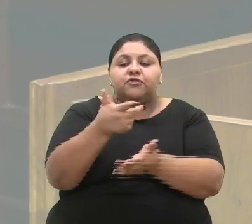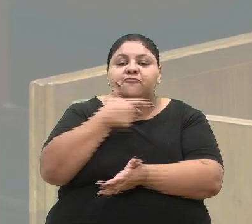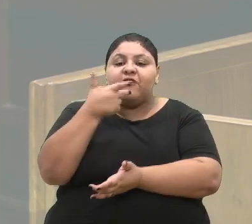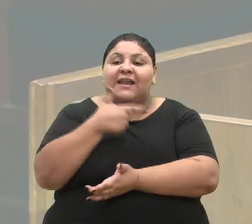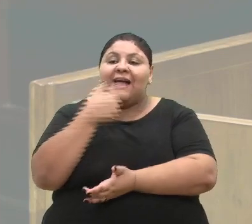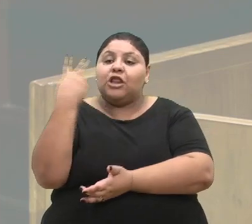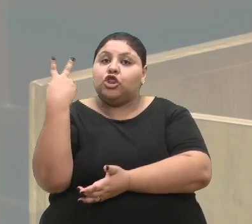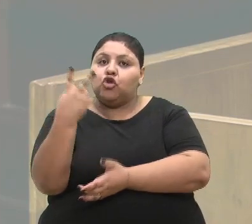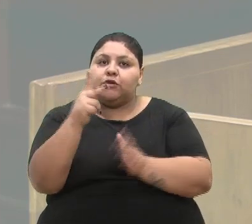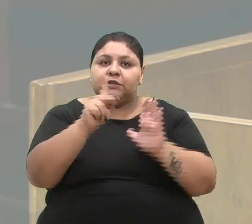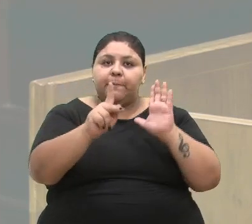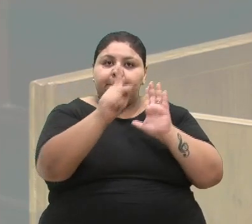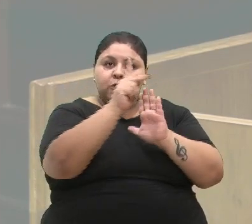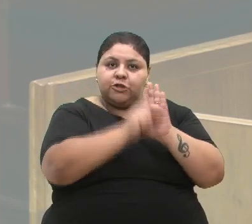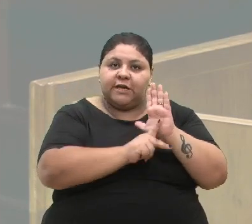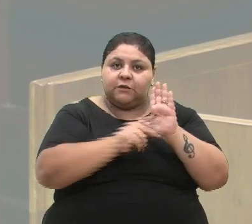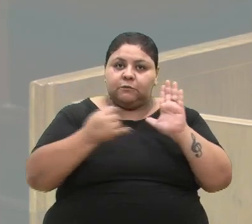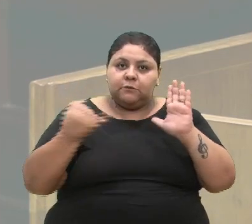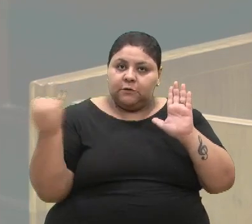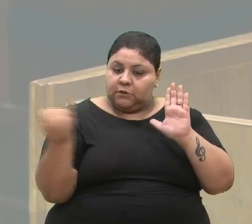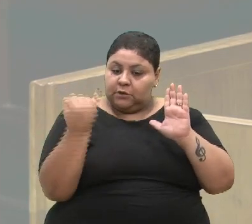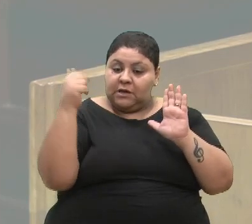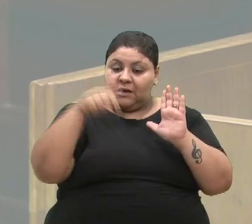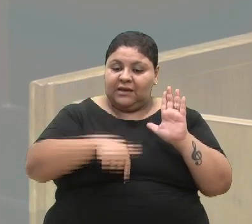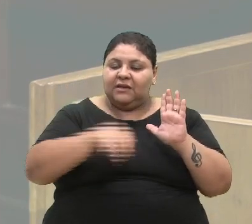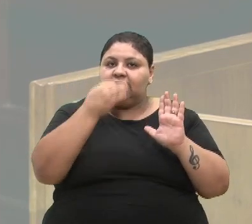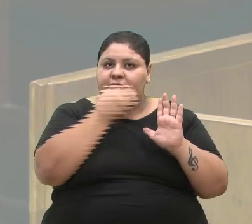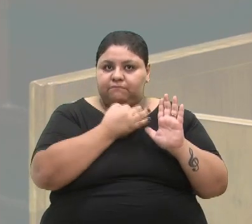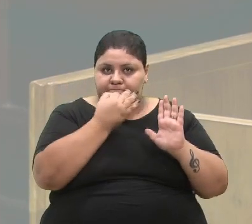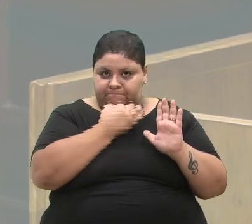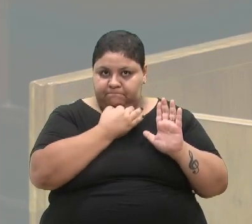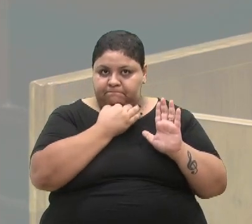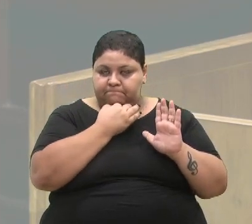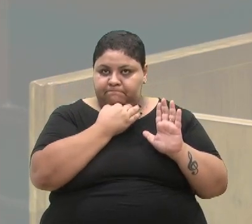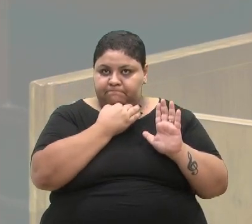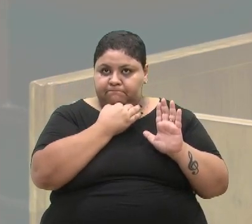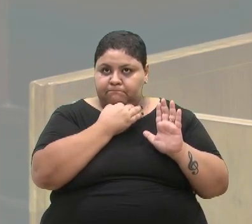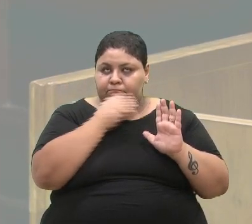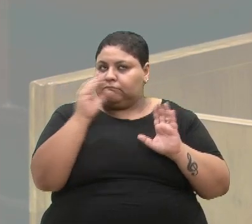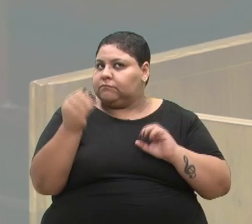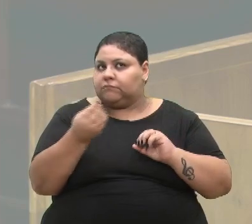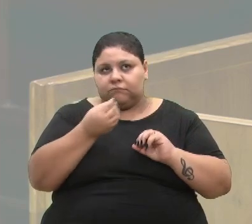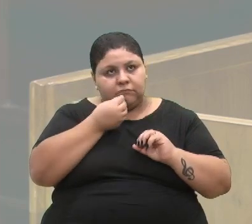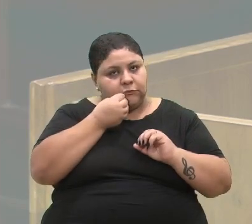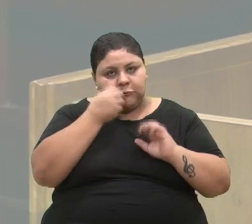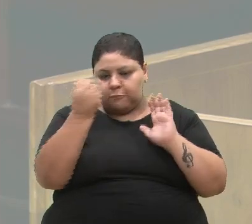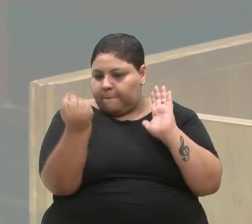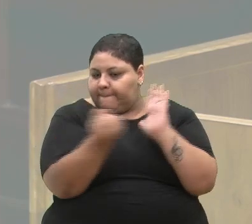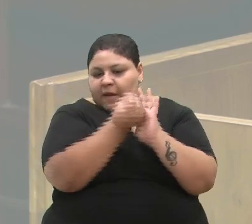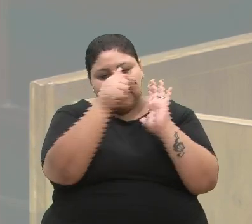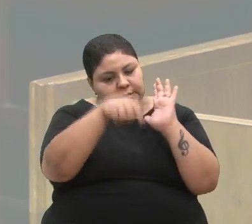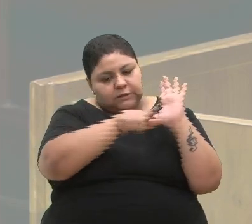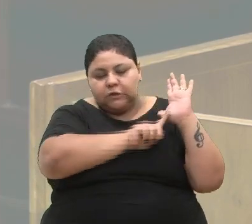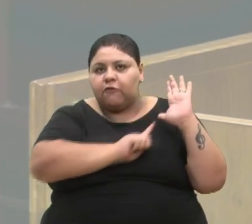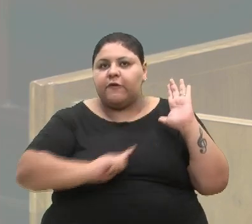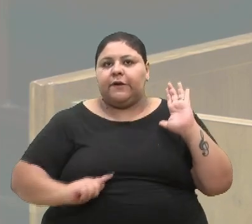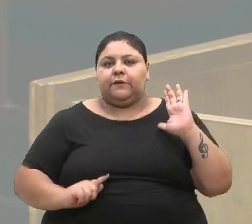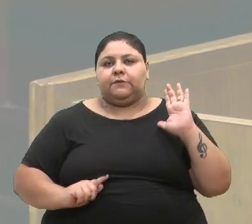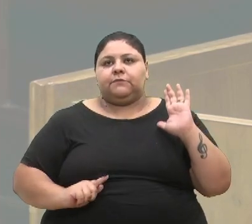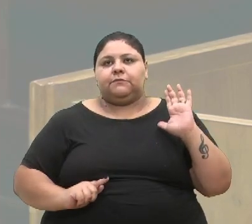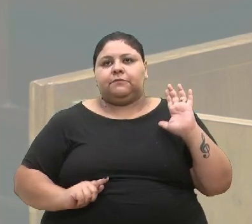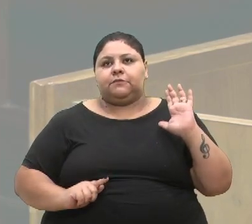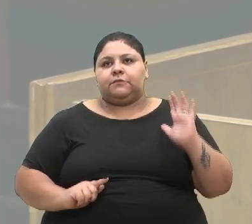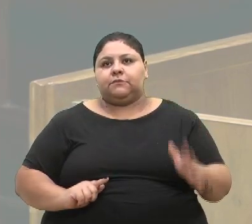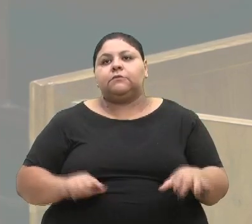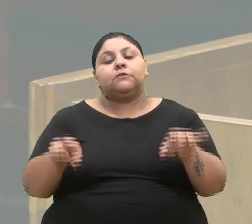importantíssimos da nossa cidade e que com certeza será a marca deste governo,